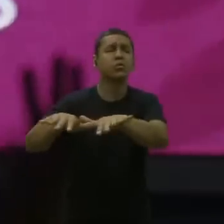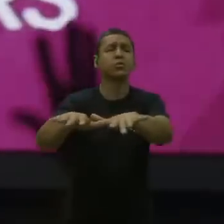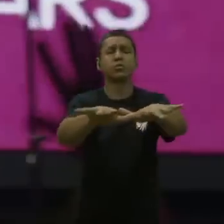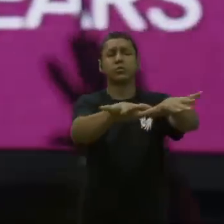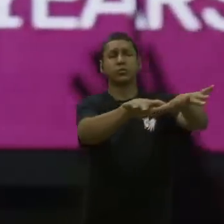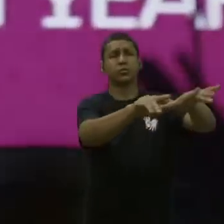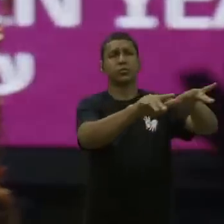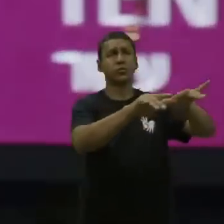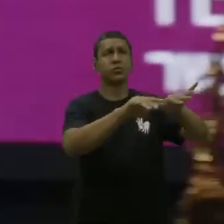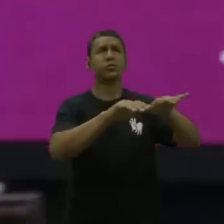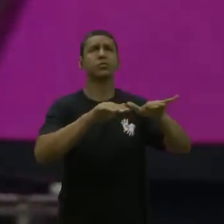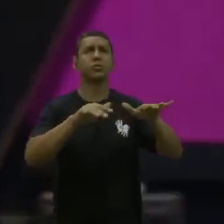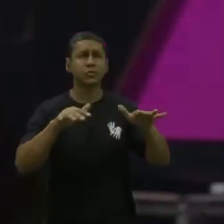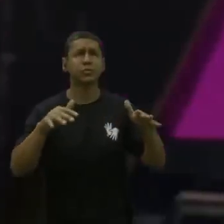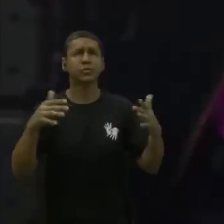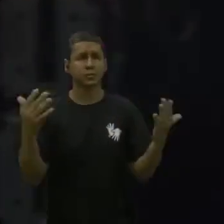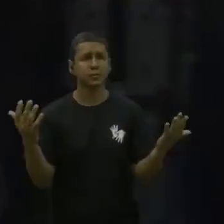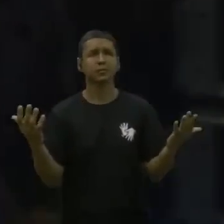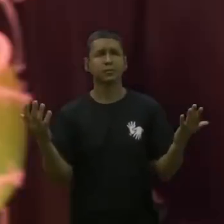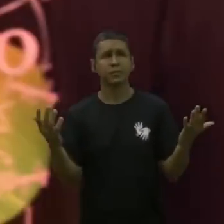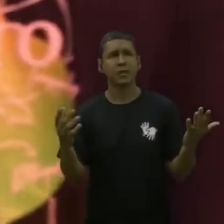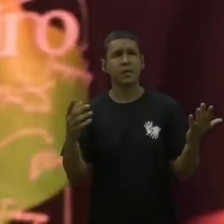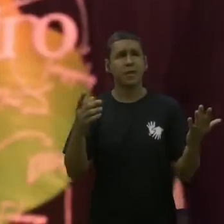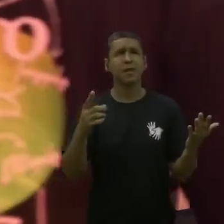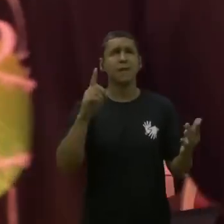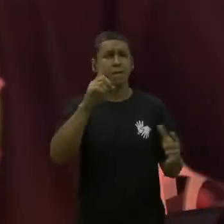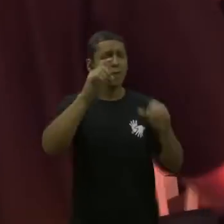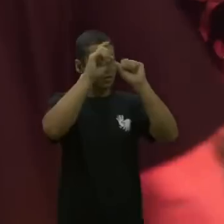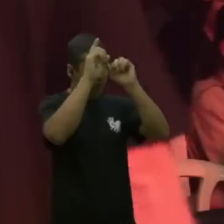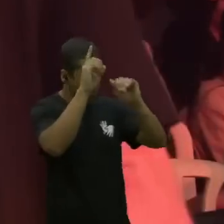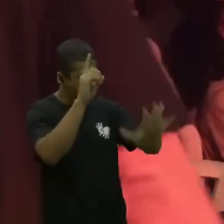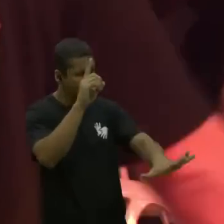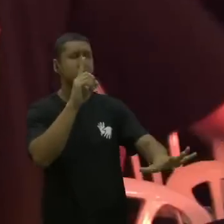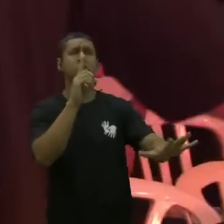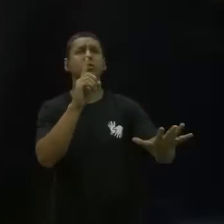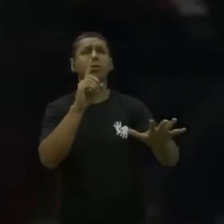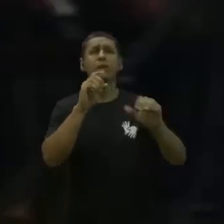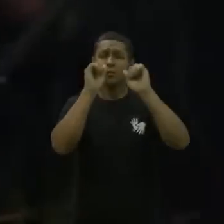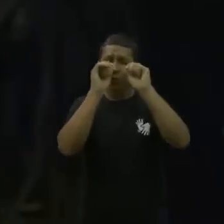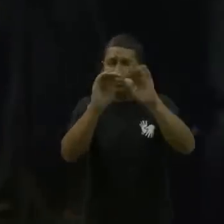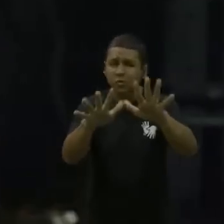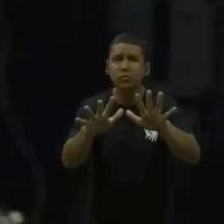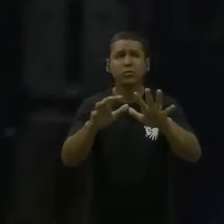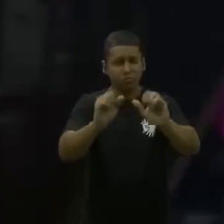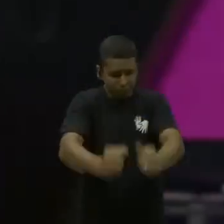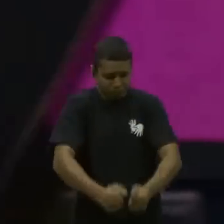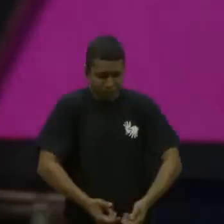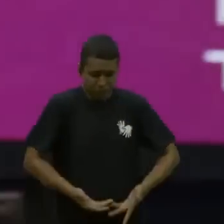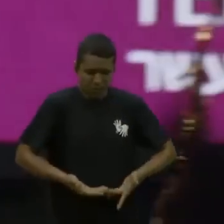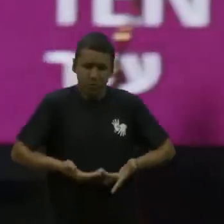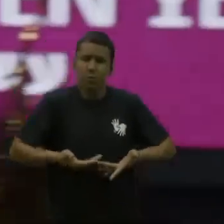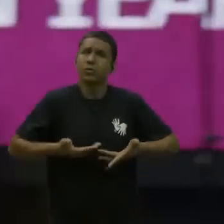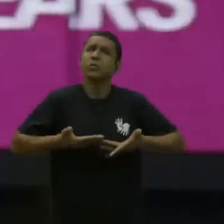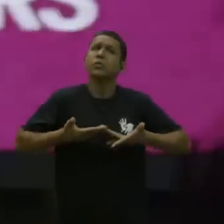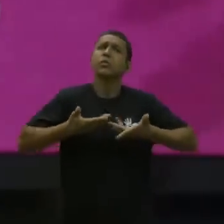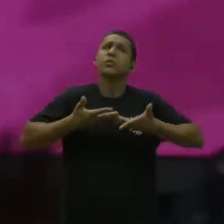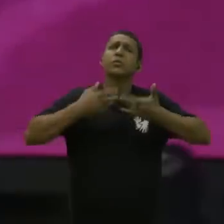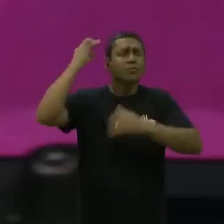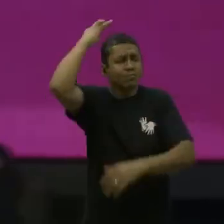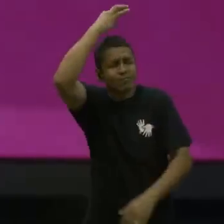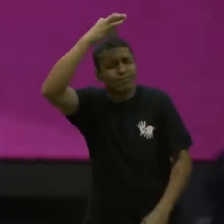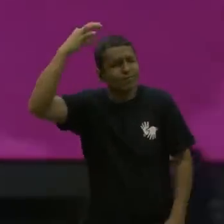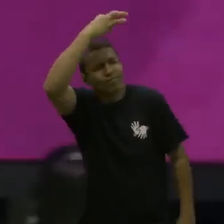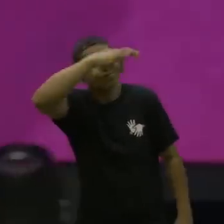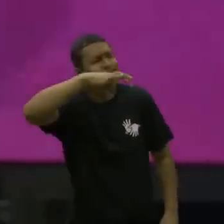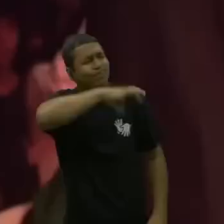acesa contagia outra. Uma brasa cheia contagia outra. Seja cheio aí agora do Espírito